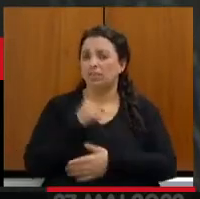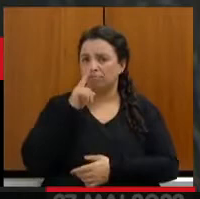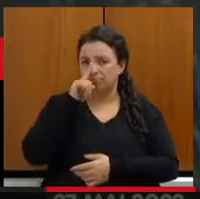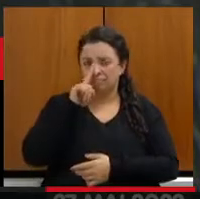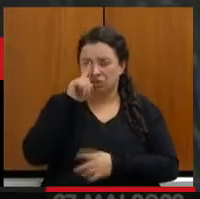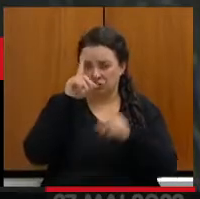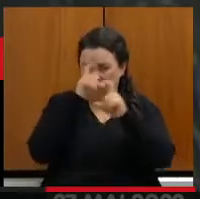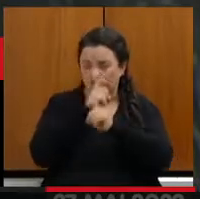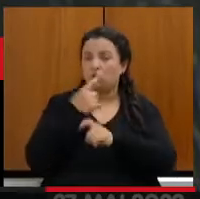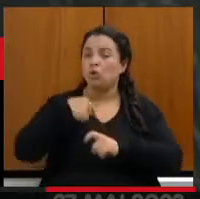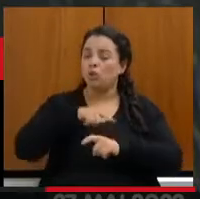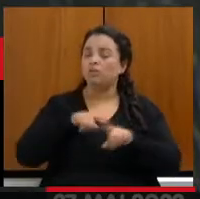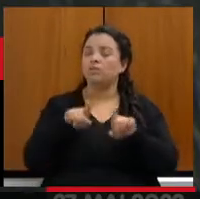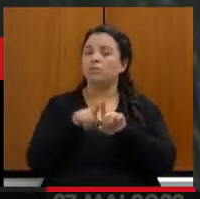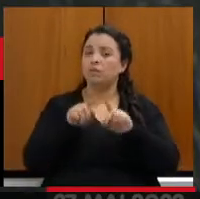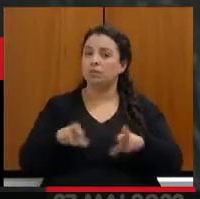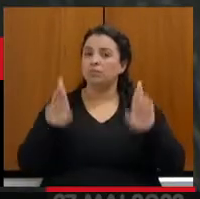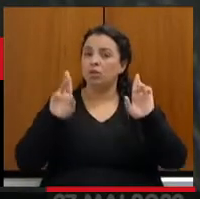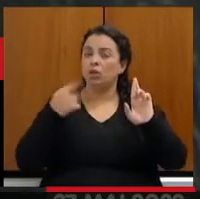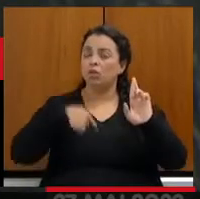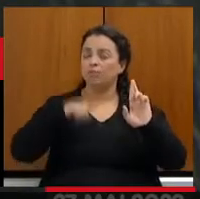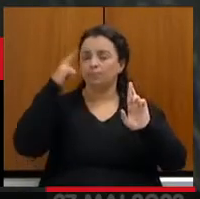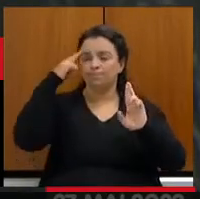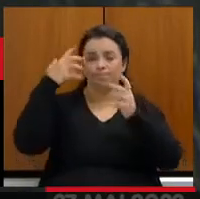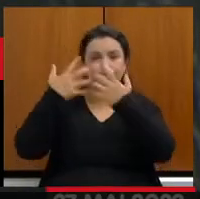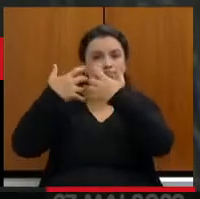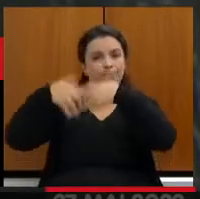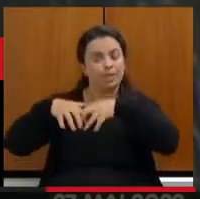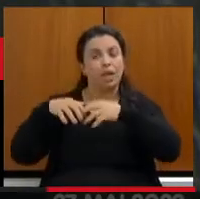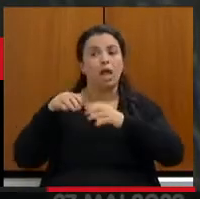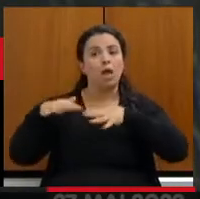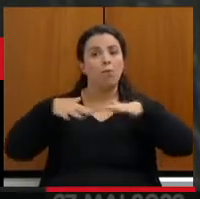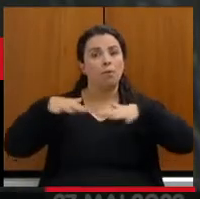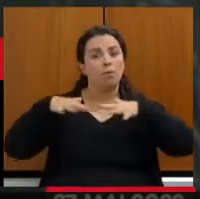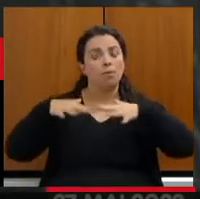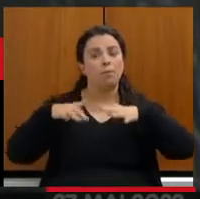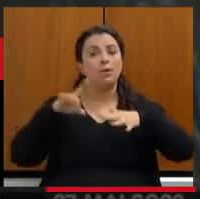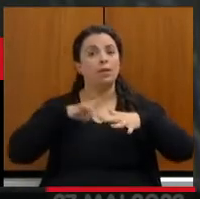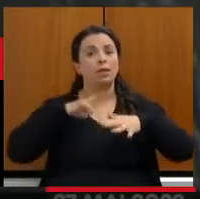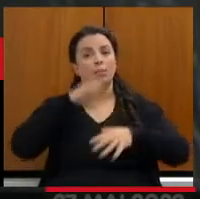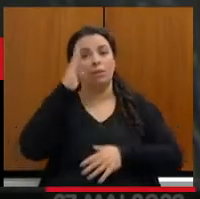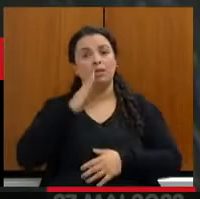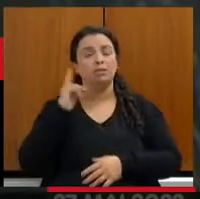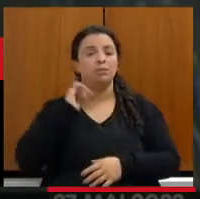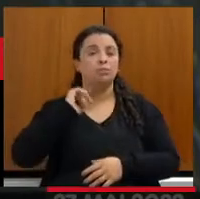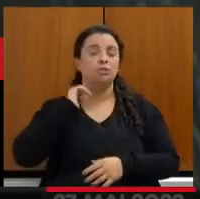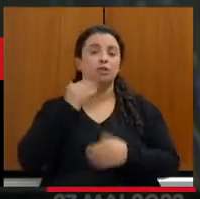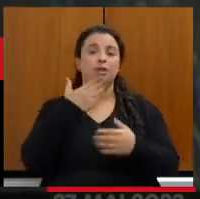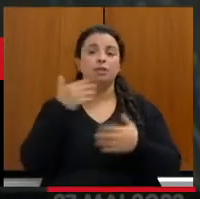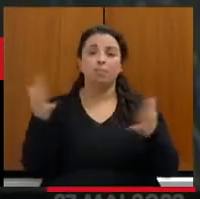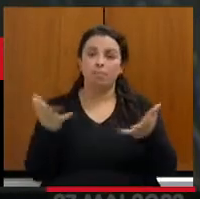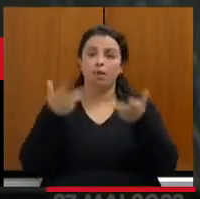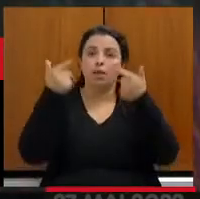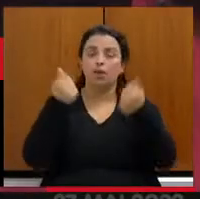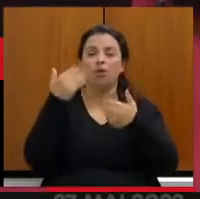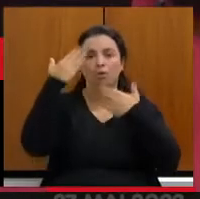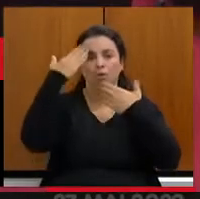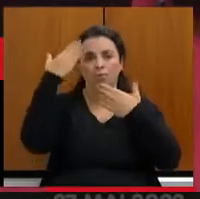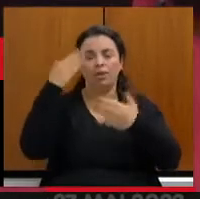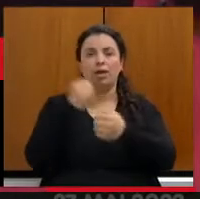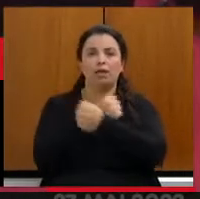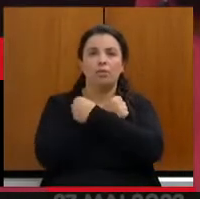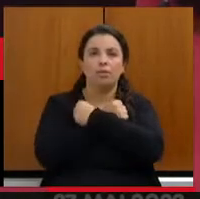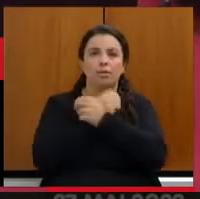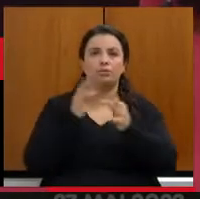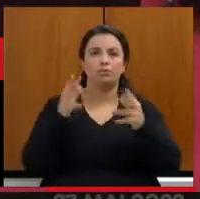Vamos repensar e fazer mobilização para que tenhamos o Brasil e uma Minas Gerais melhor um abraço a todos e muito obrigada